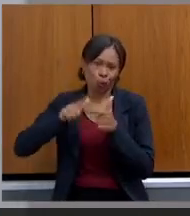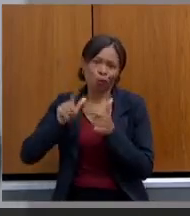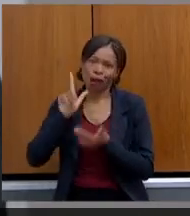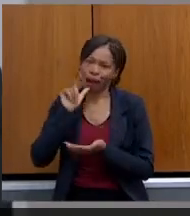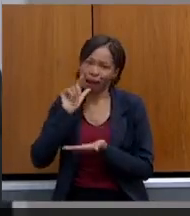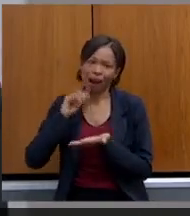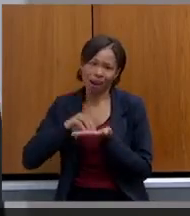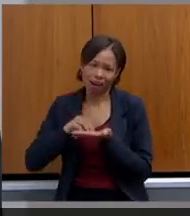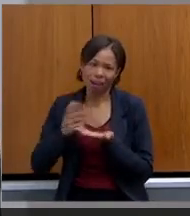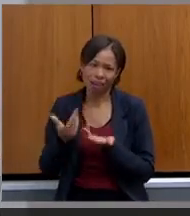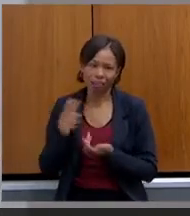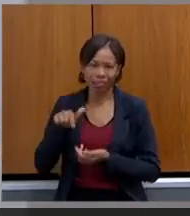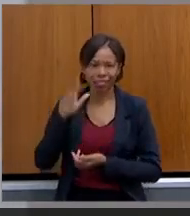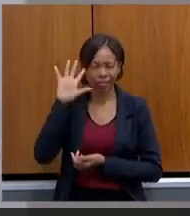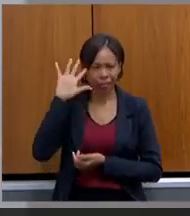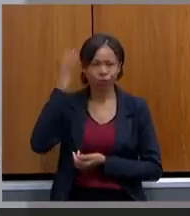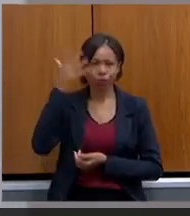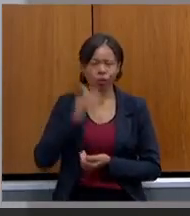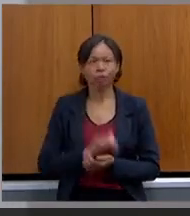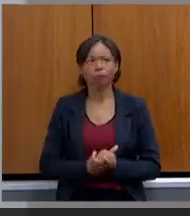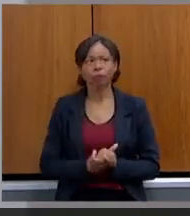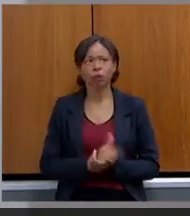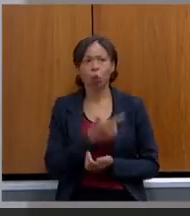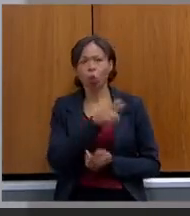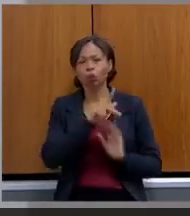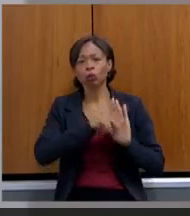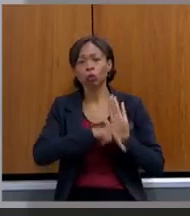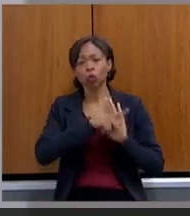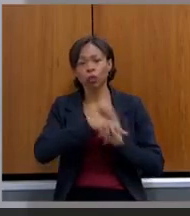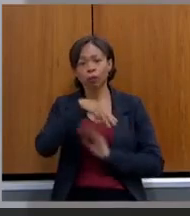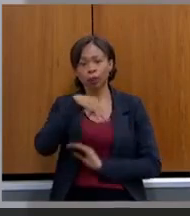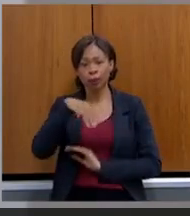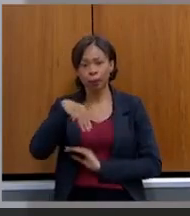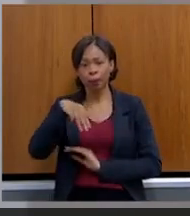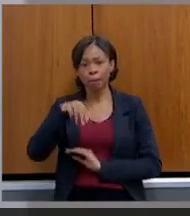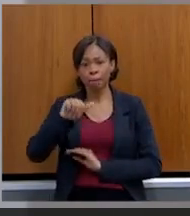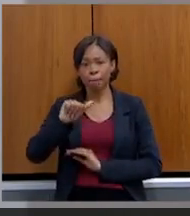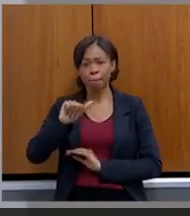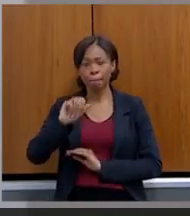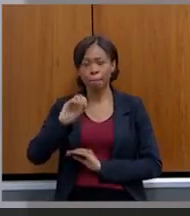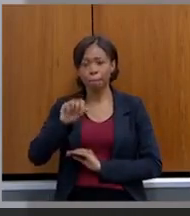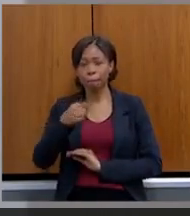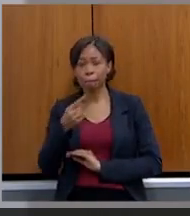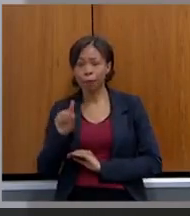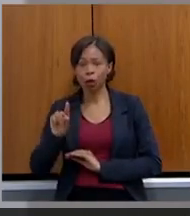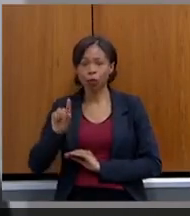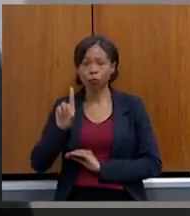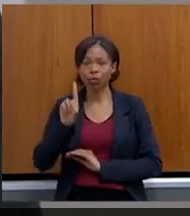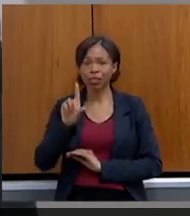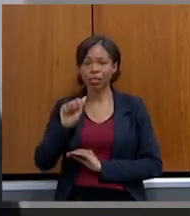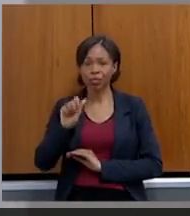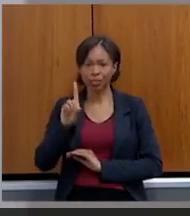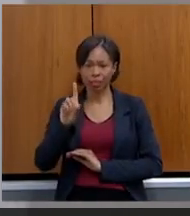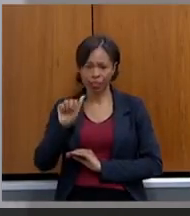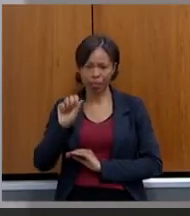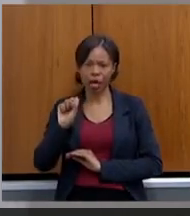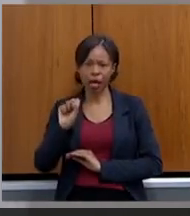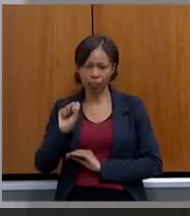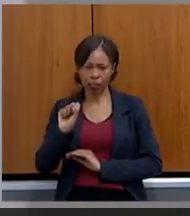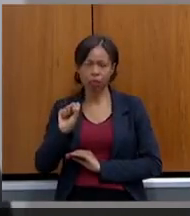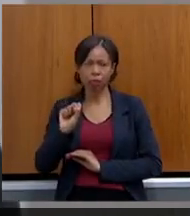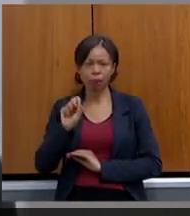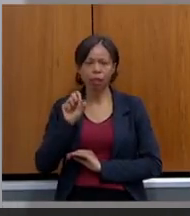e com relação ao programa mãos dadas aconteceu realmente